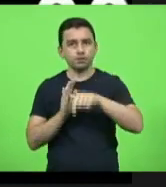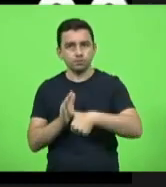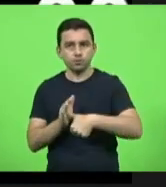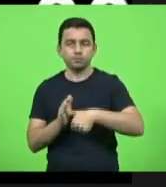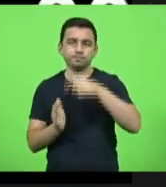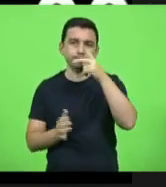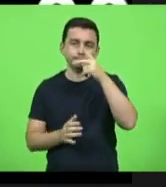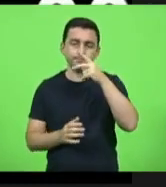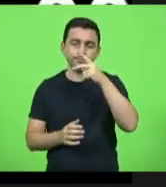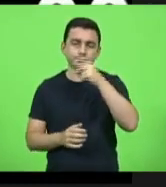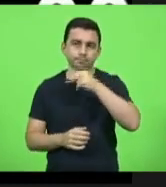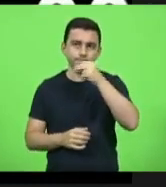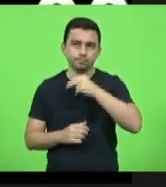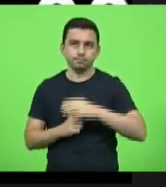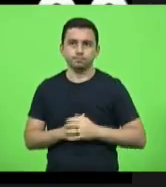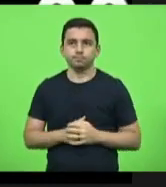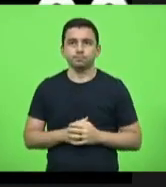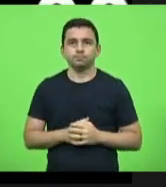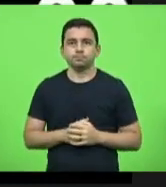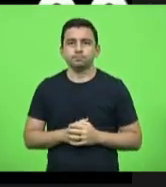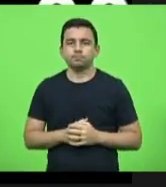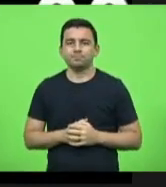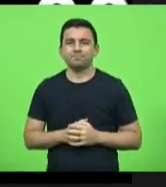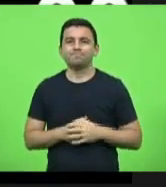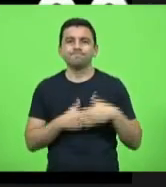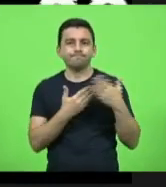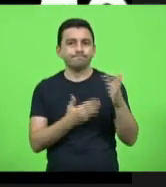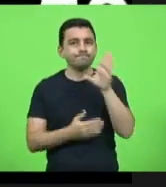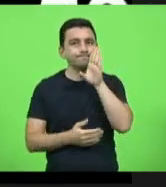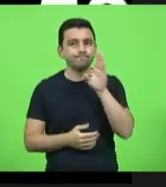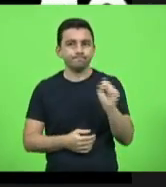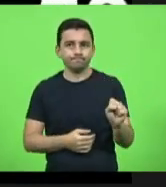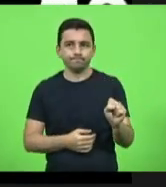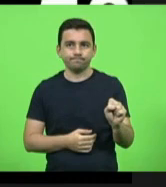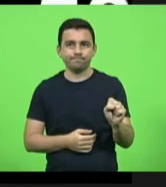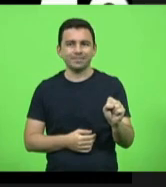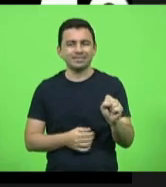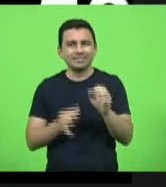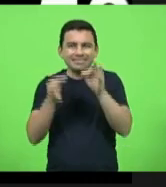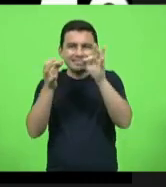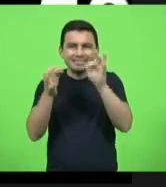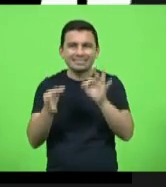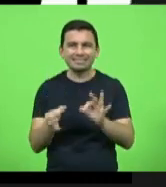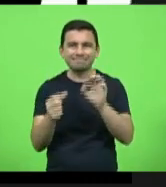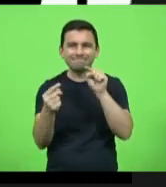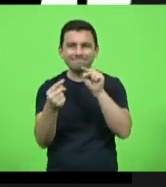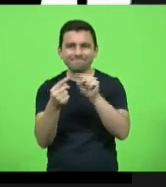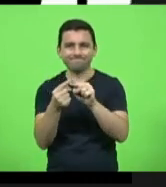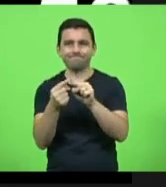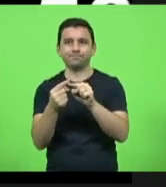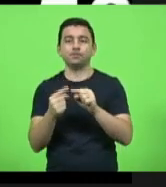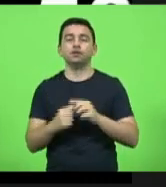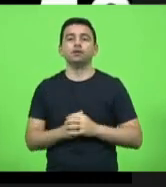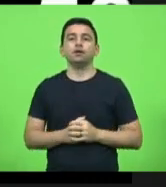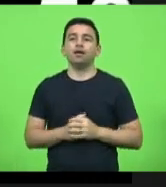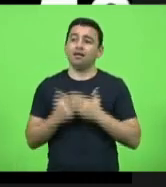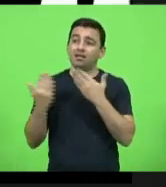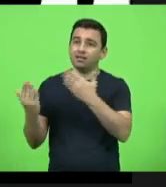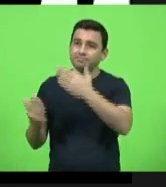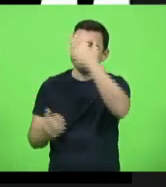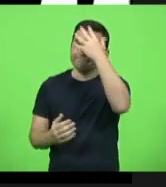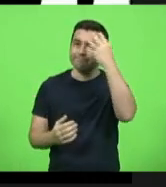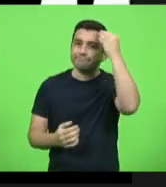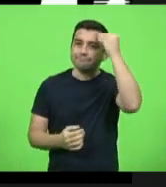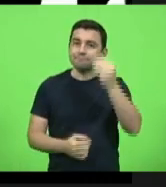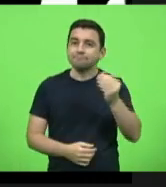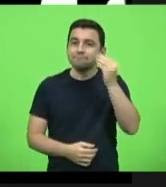Kennedy Nunes. O deputado Bruno, ele foi muito cirúrgico quando disse que a deputada está